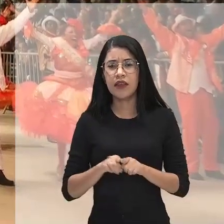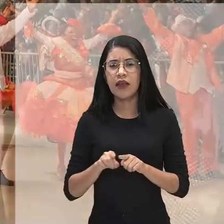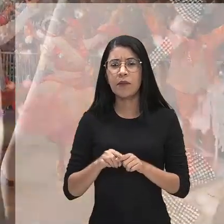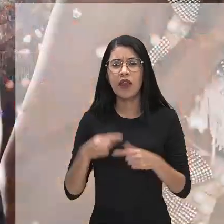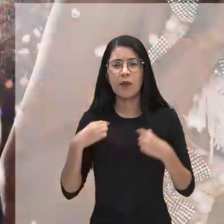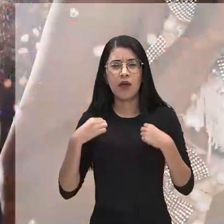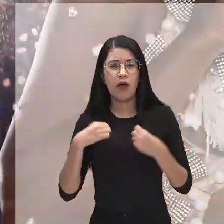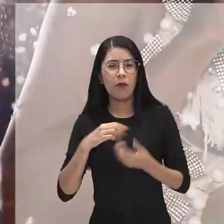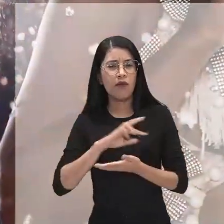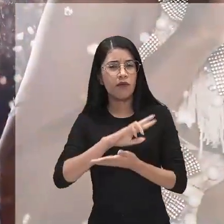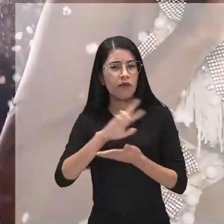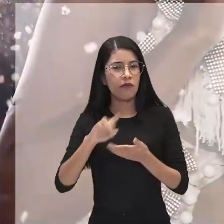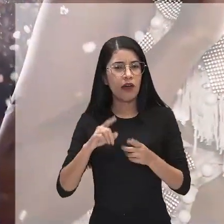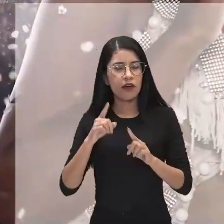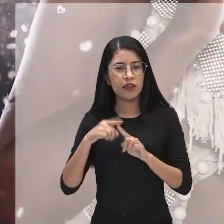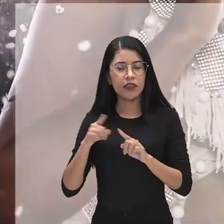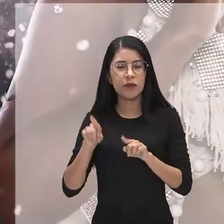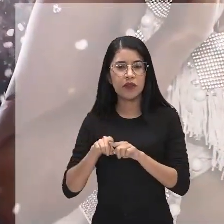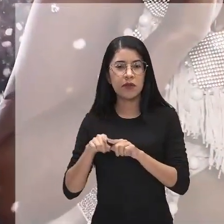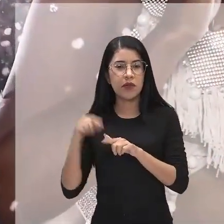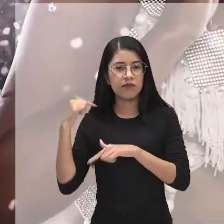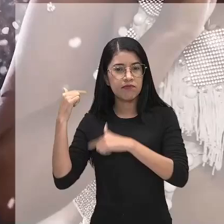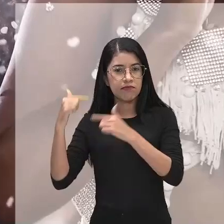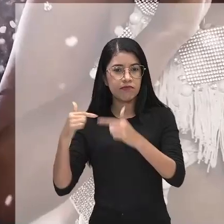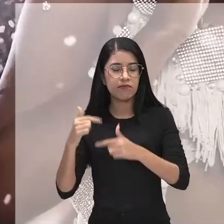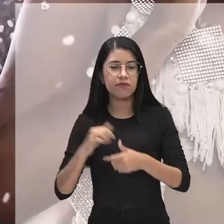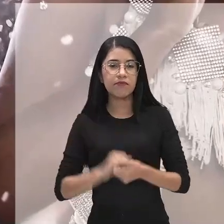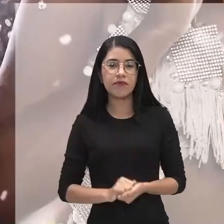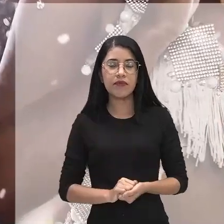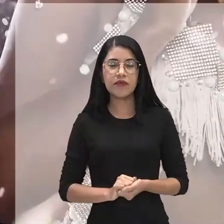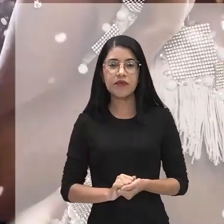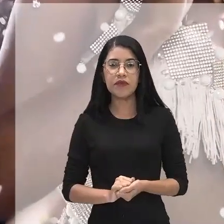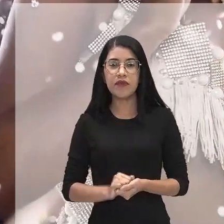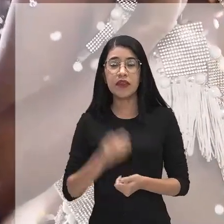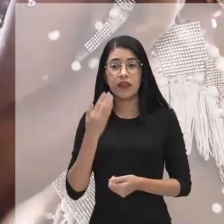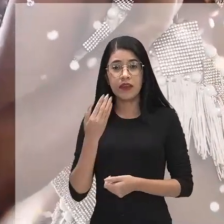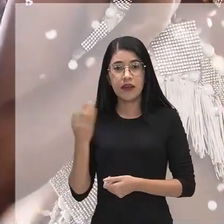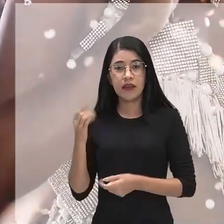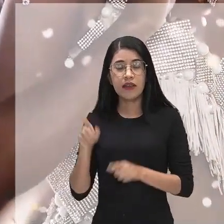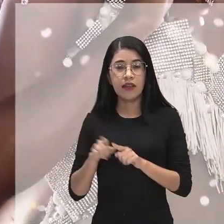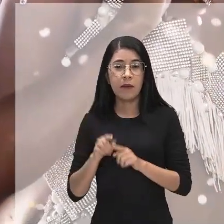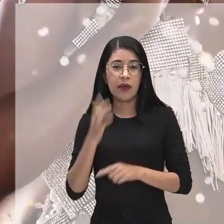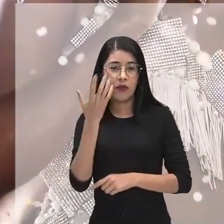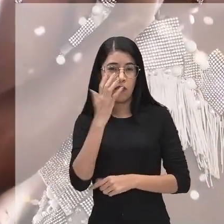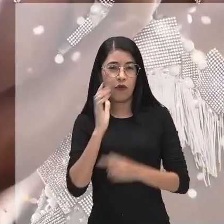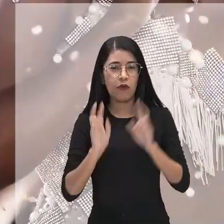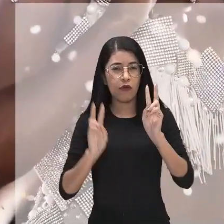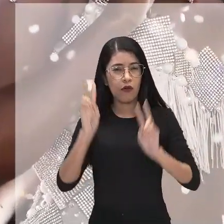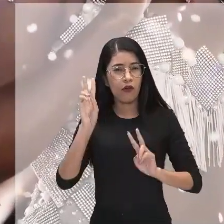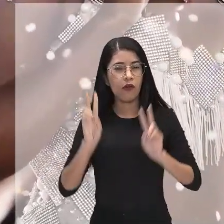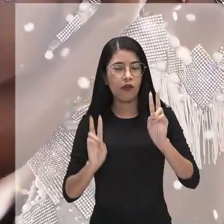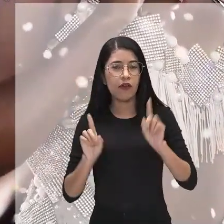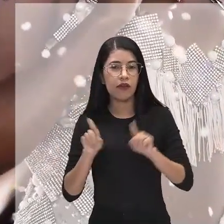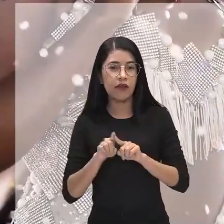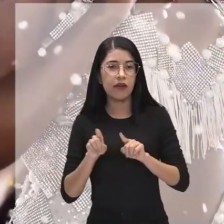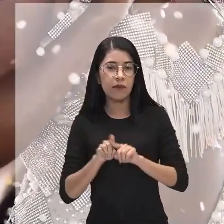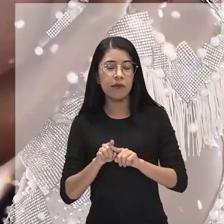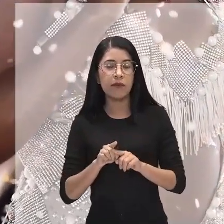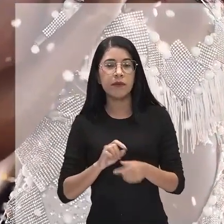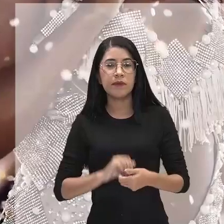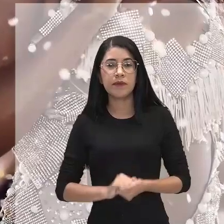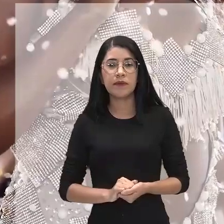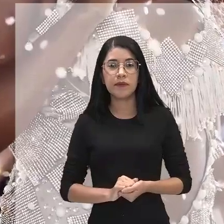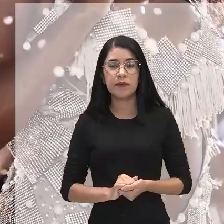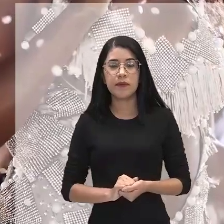um contexto, né, tradicional. Temos as imagens de quê? Do carnaval, né, que é o samba, que envolve, que